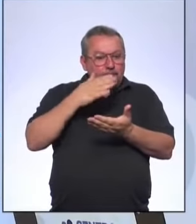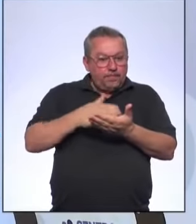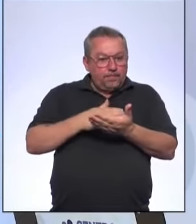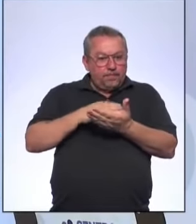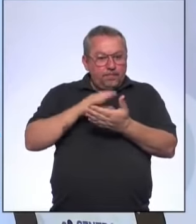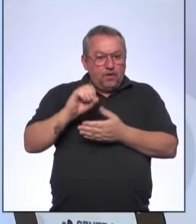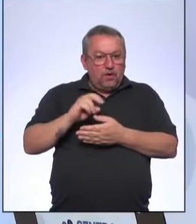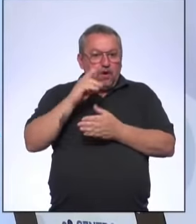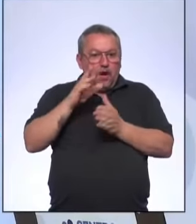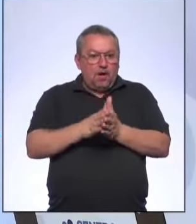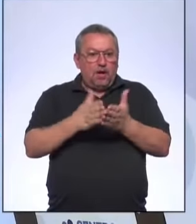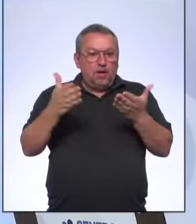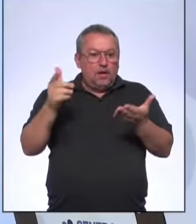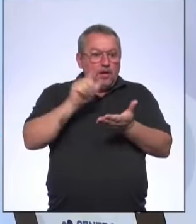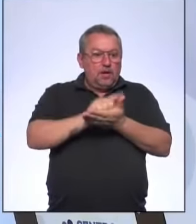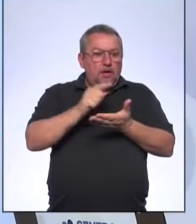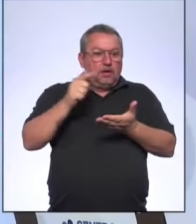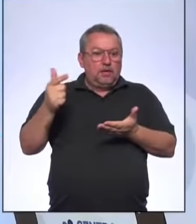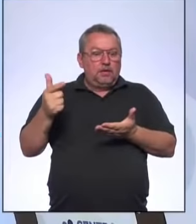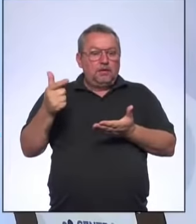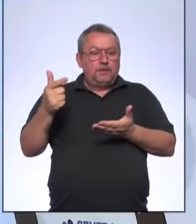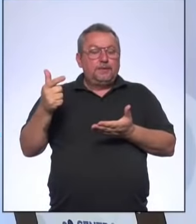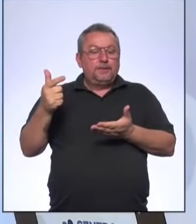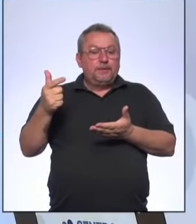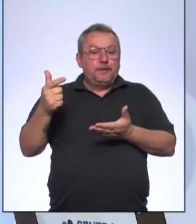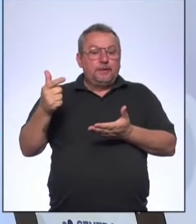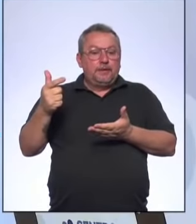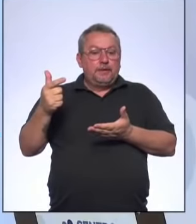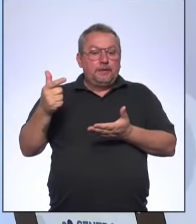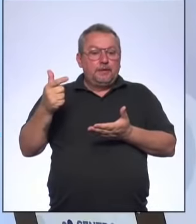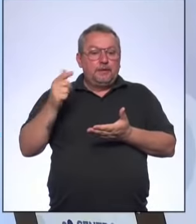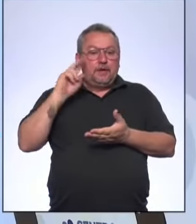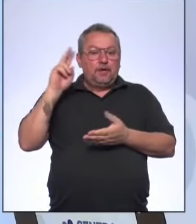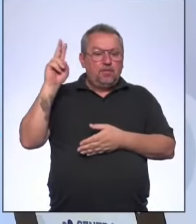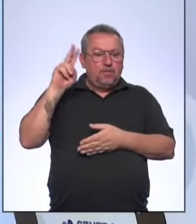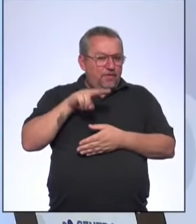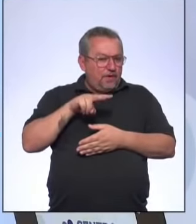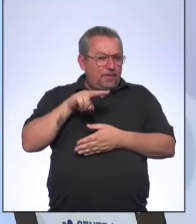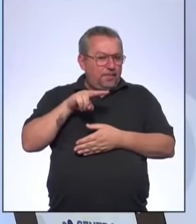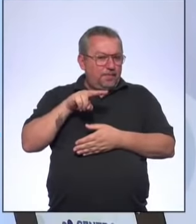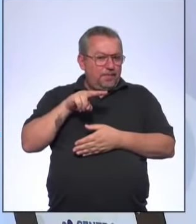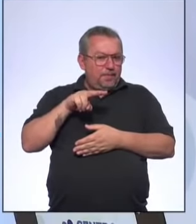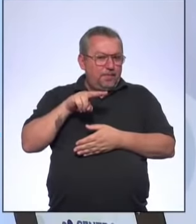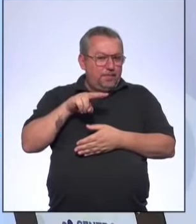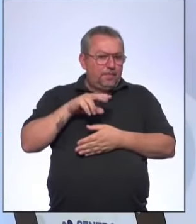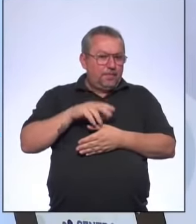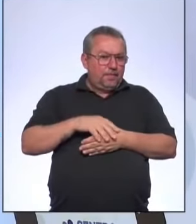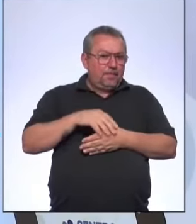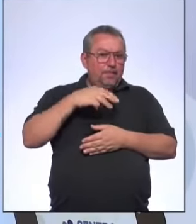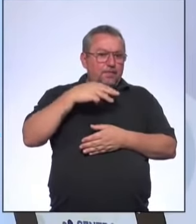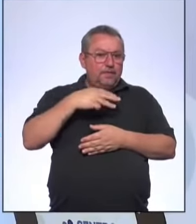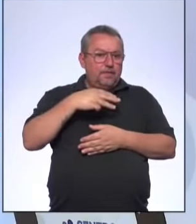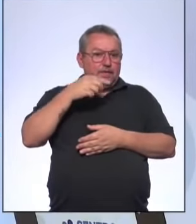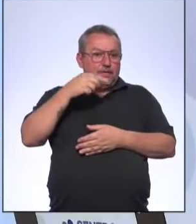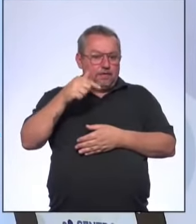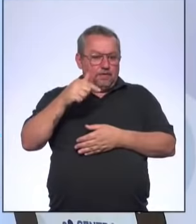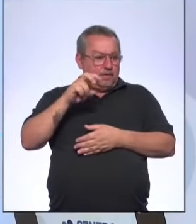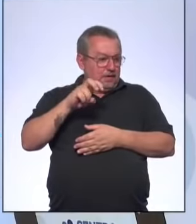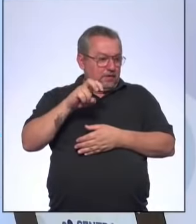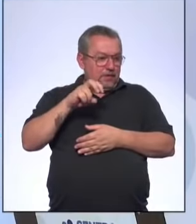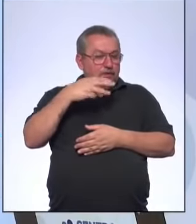ou panon page abram na página let me see your face páginas